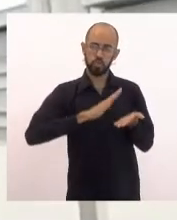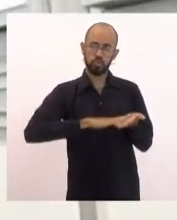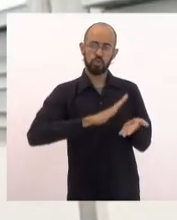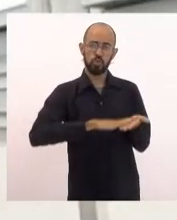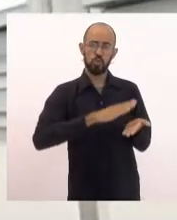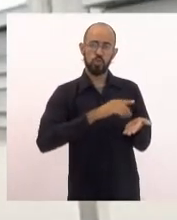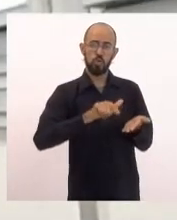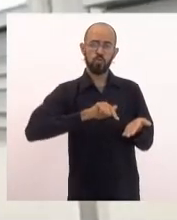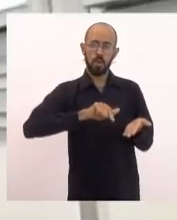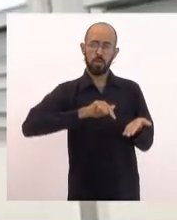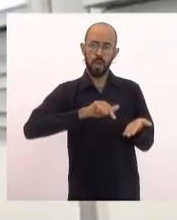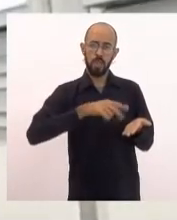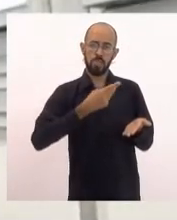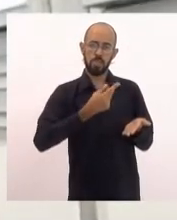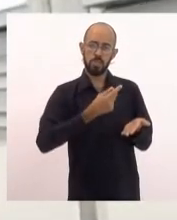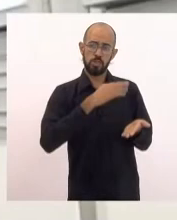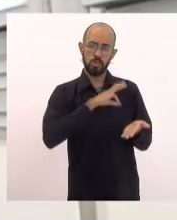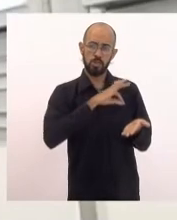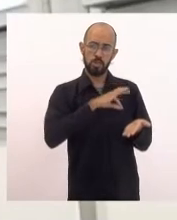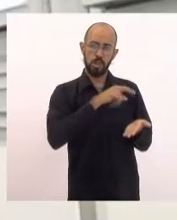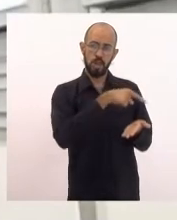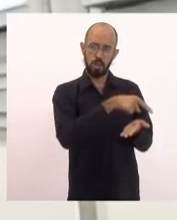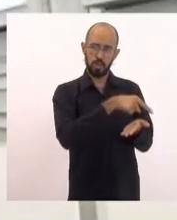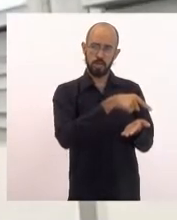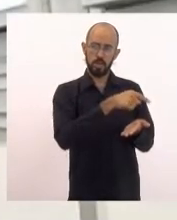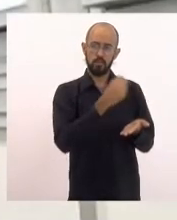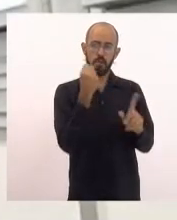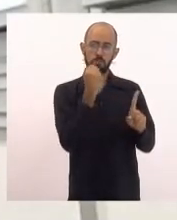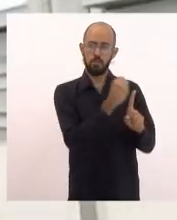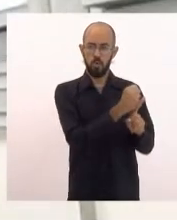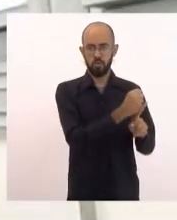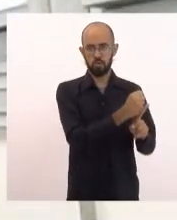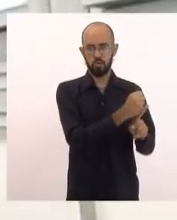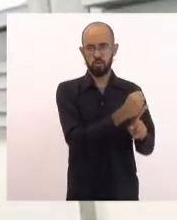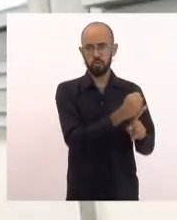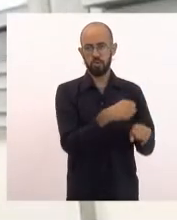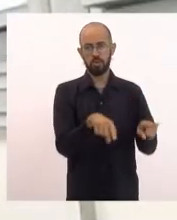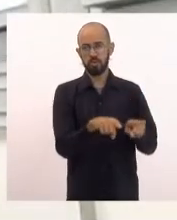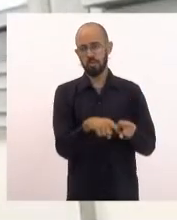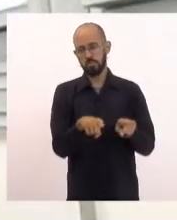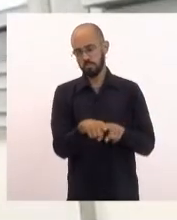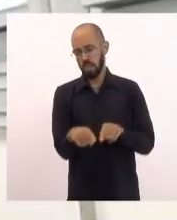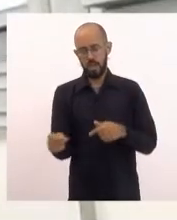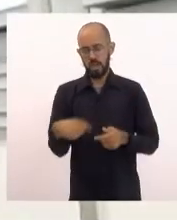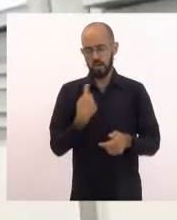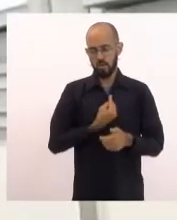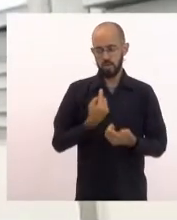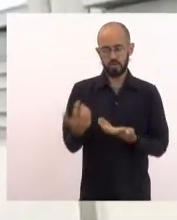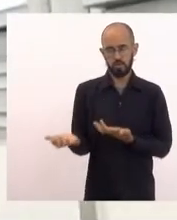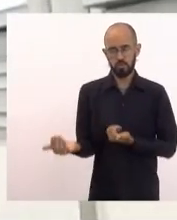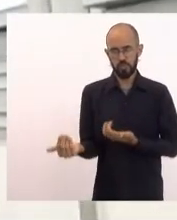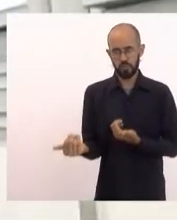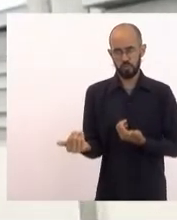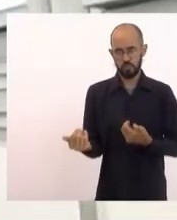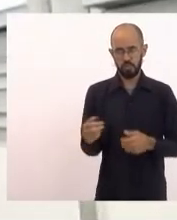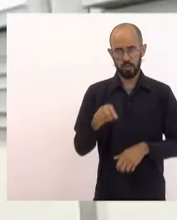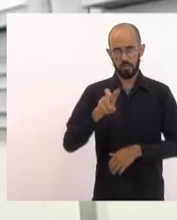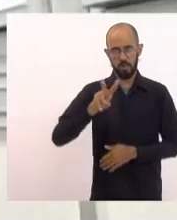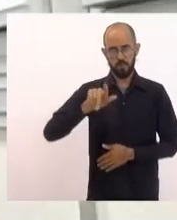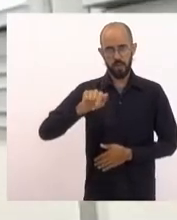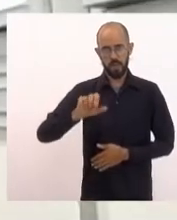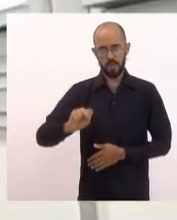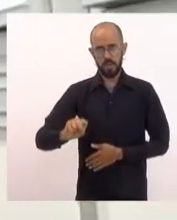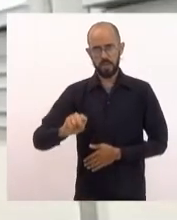ele não é um direito garantido no Brasil. Bem como o direito à nossa juventude estudar, a ter uma vaga nas universidades públicas,